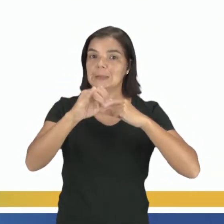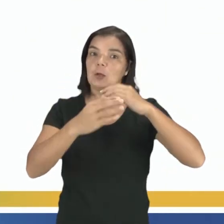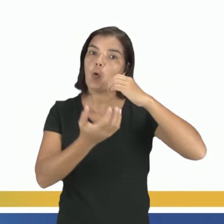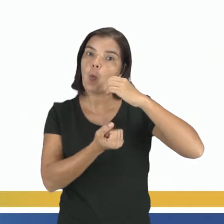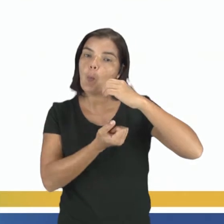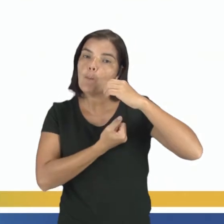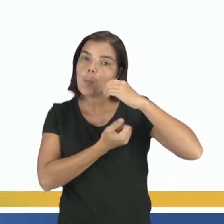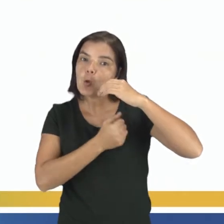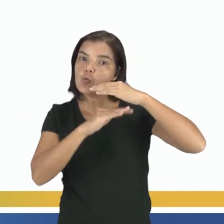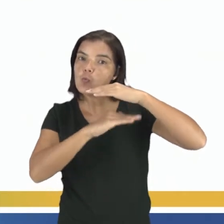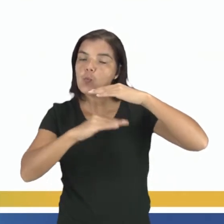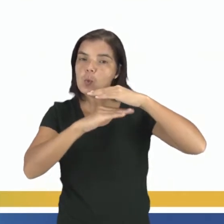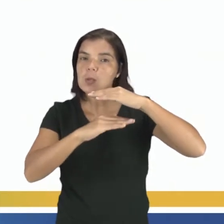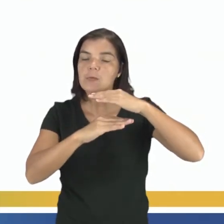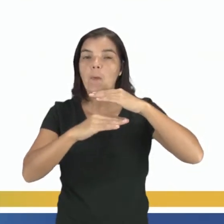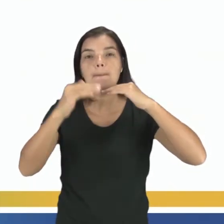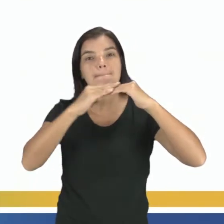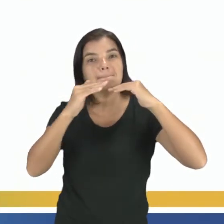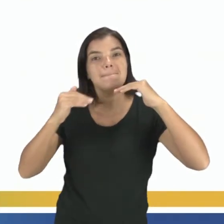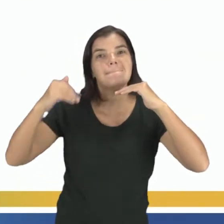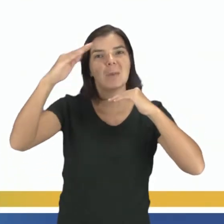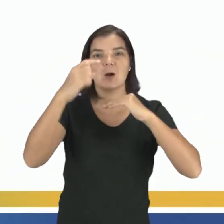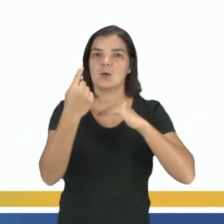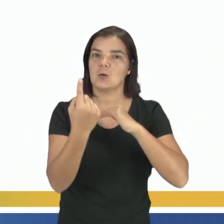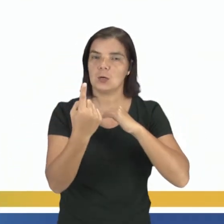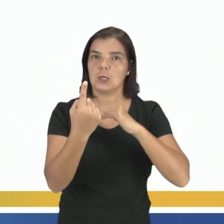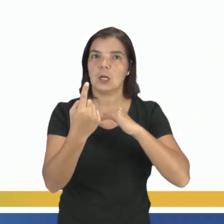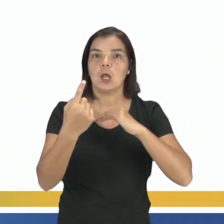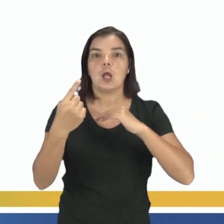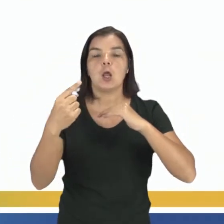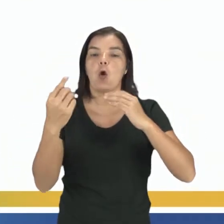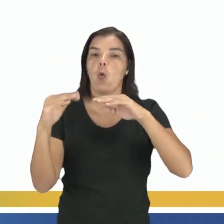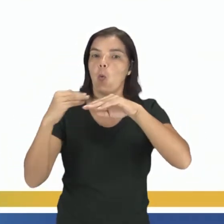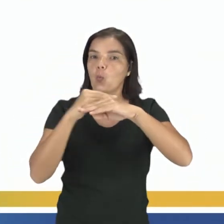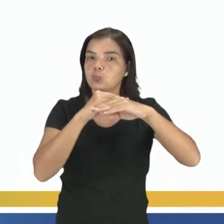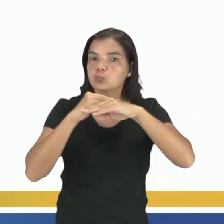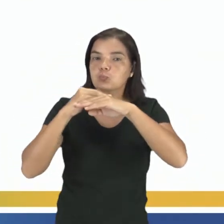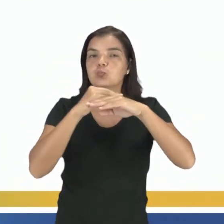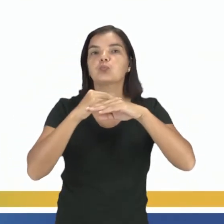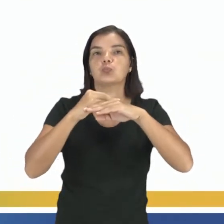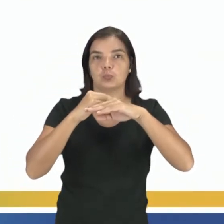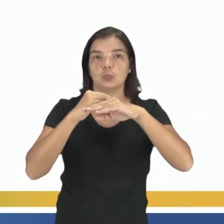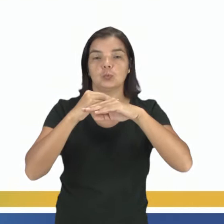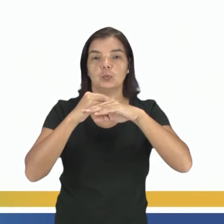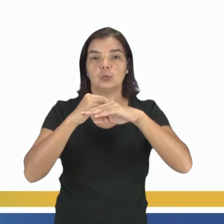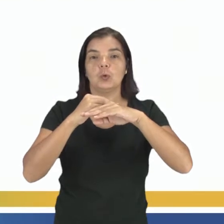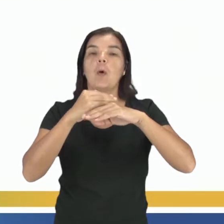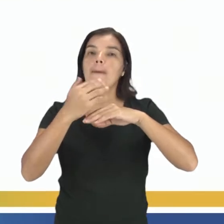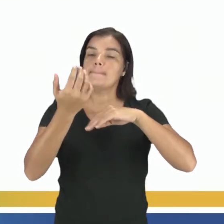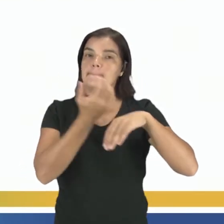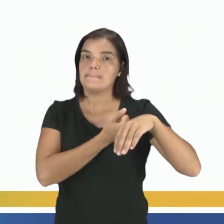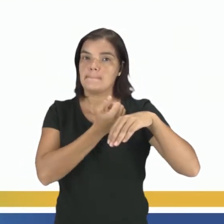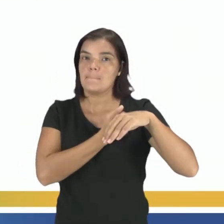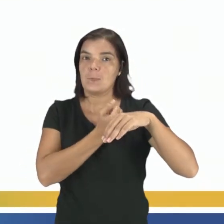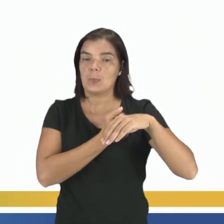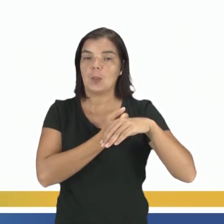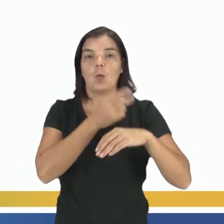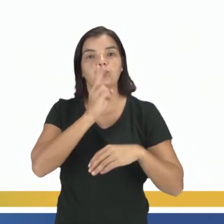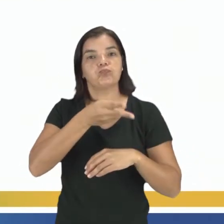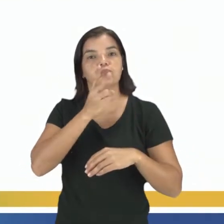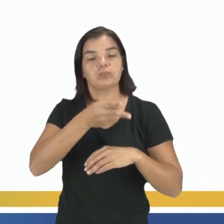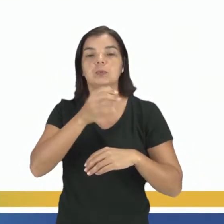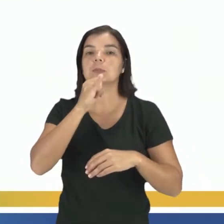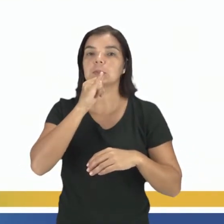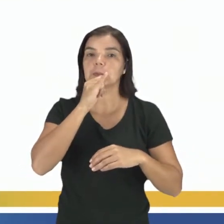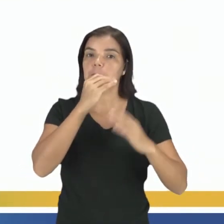1, então igualei as bases da minha potência, os expoentes permanecem com o mesmo sinal. Se a